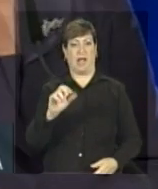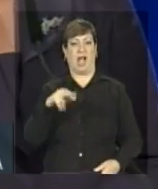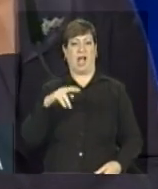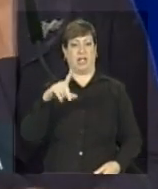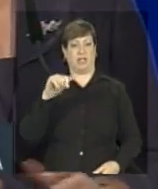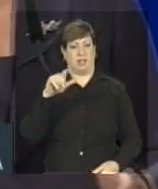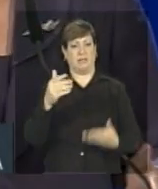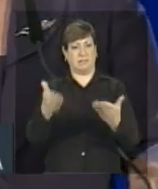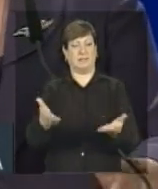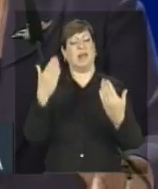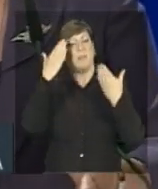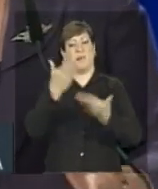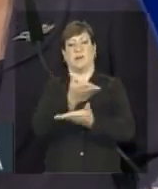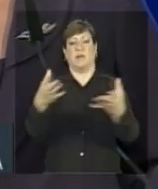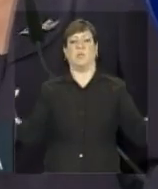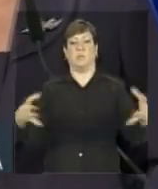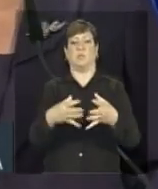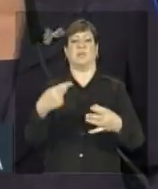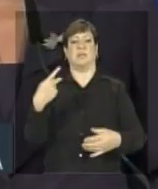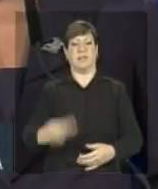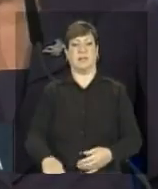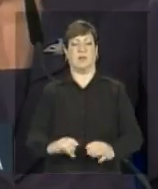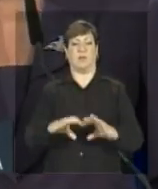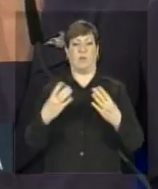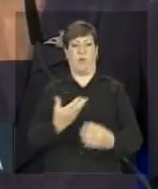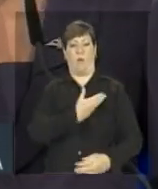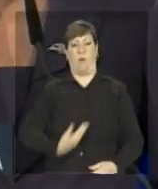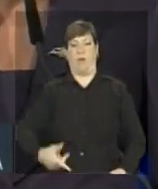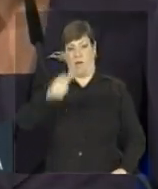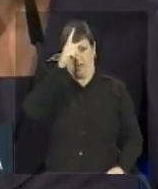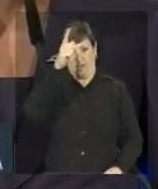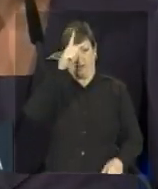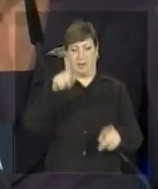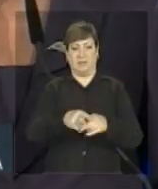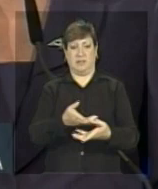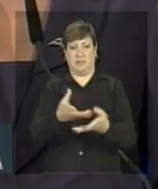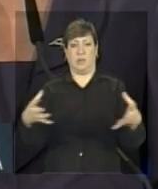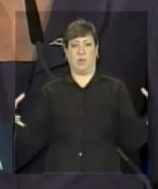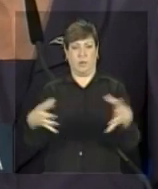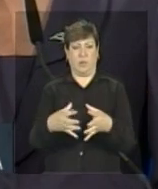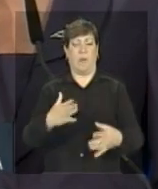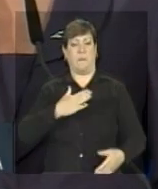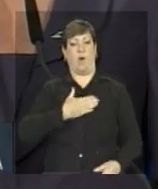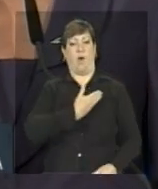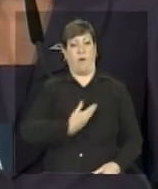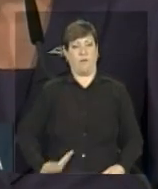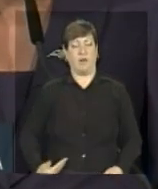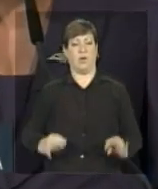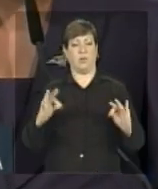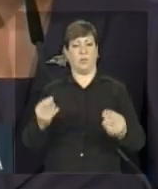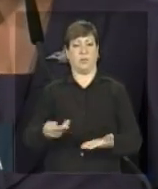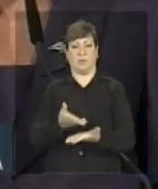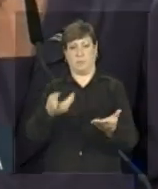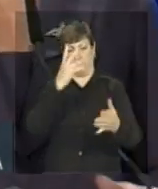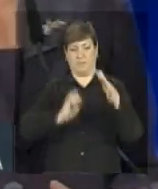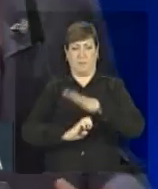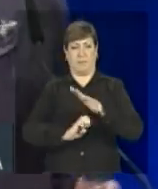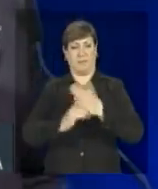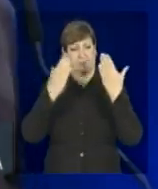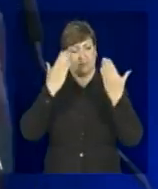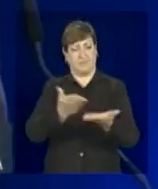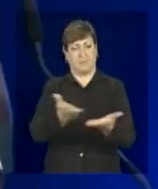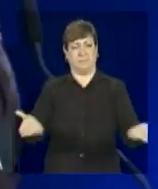chanceler, senhores integrantes do governo alemão, senhores integrantes do meu governo e senhores empresários.